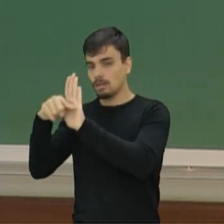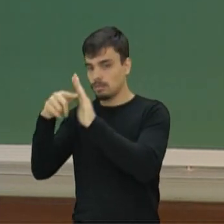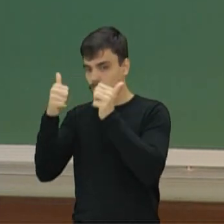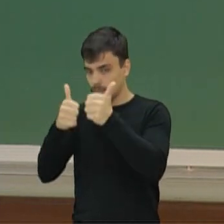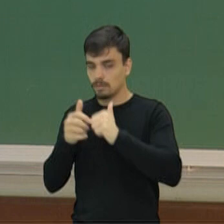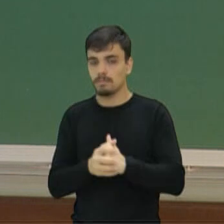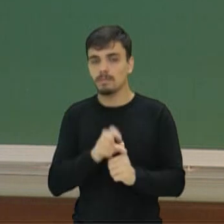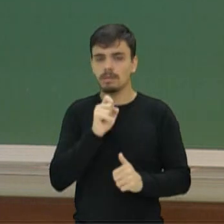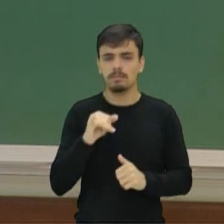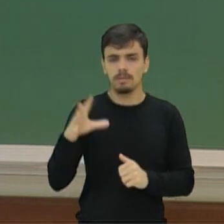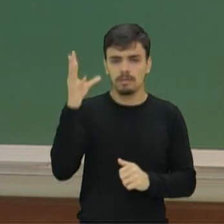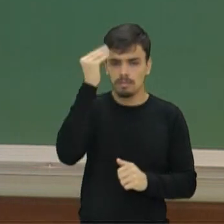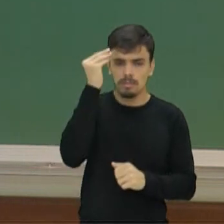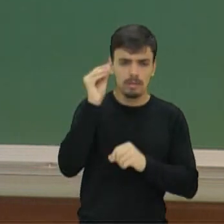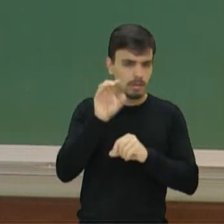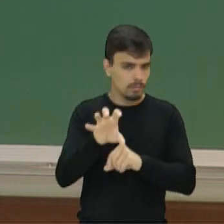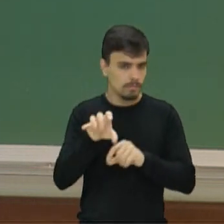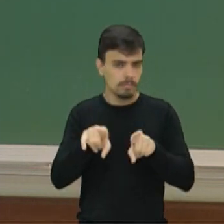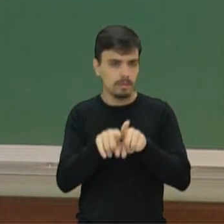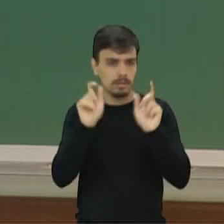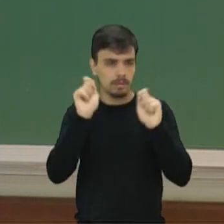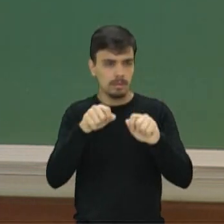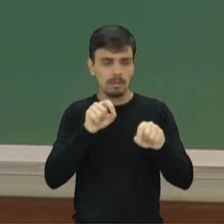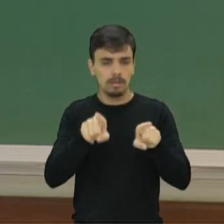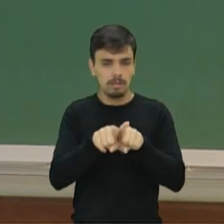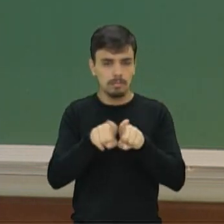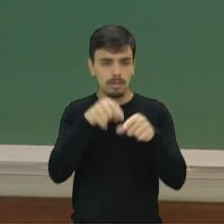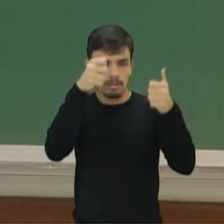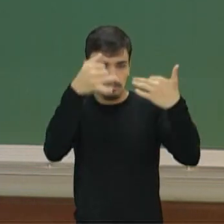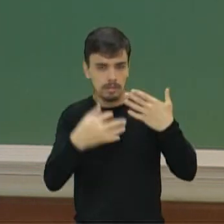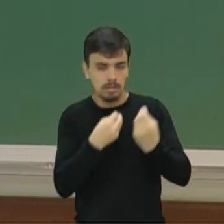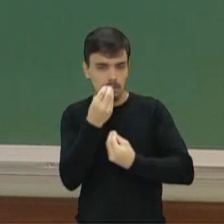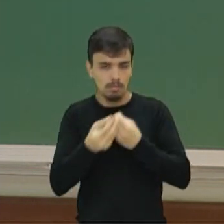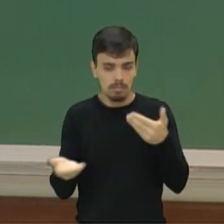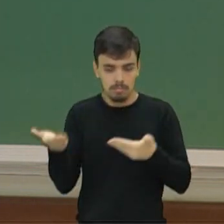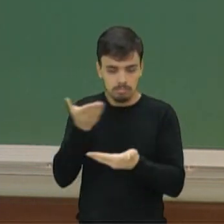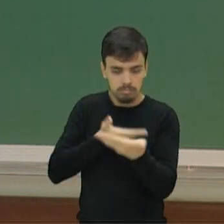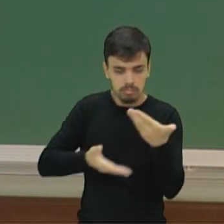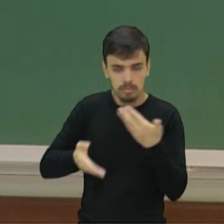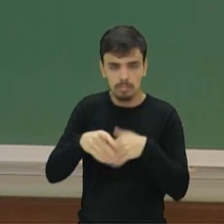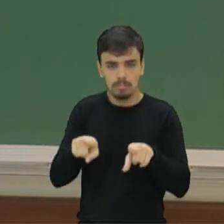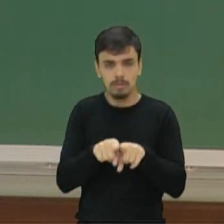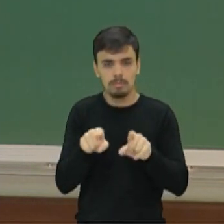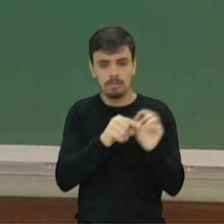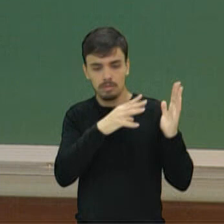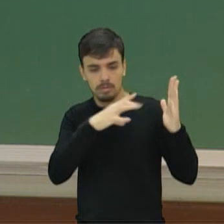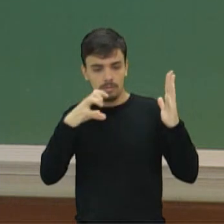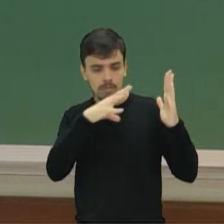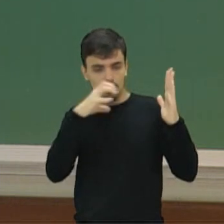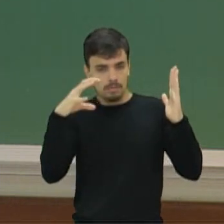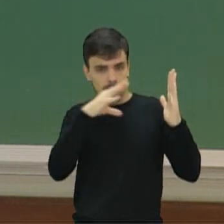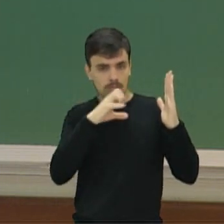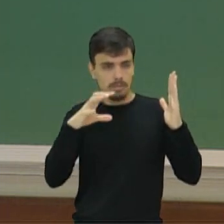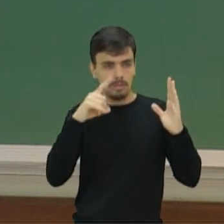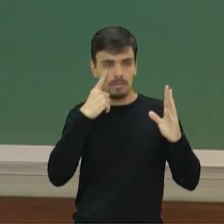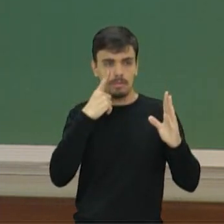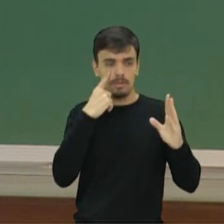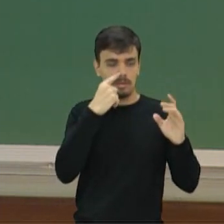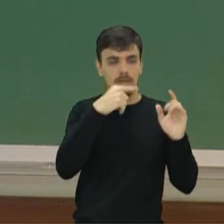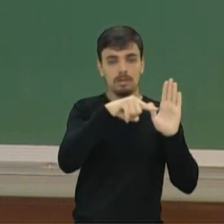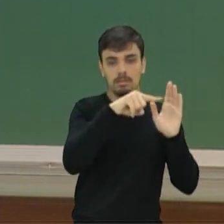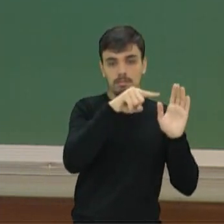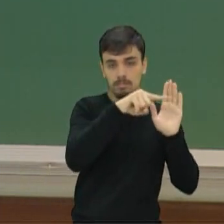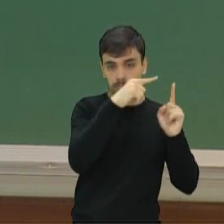se você pegou essa parte, eu consigo então agora explicar para você a interação de atração. Eu tenho uma carga positiva, uma carga negativa, as